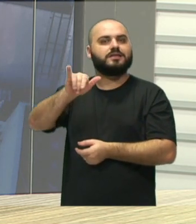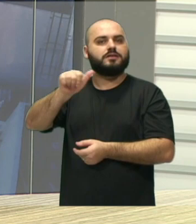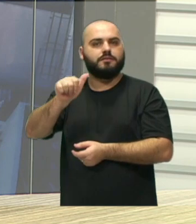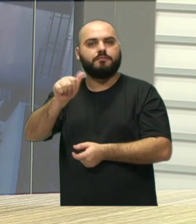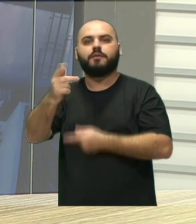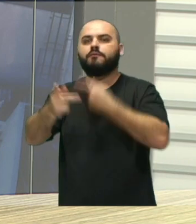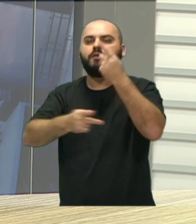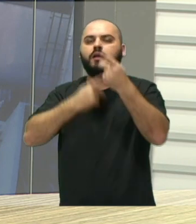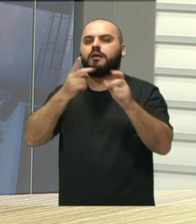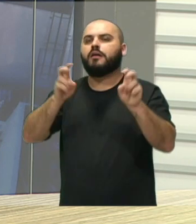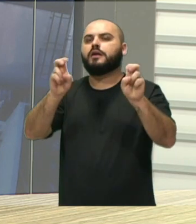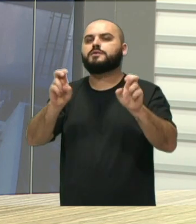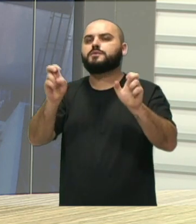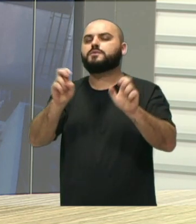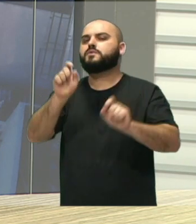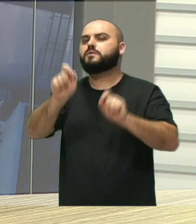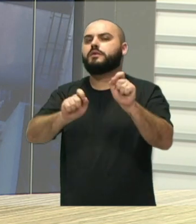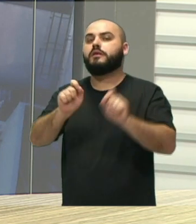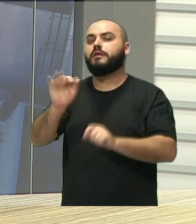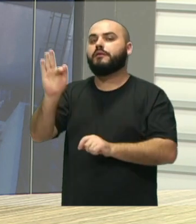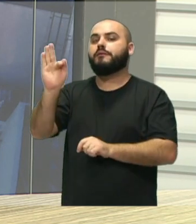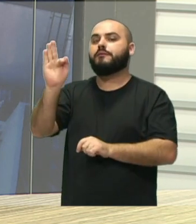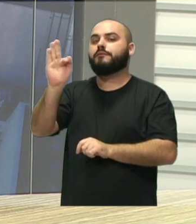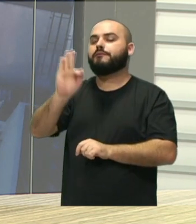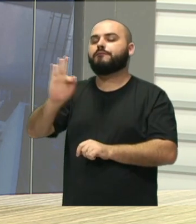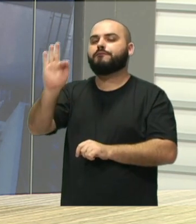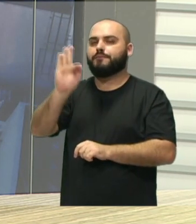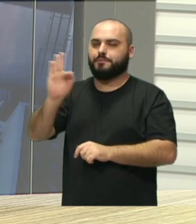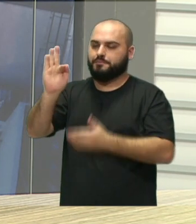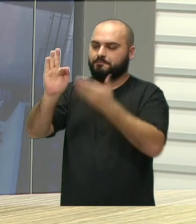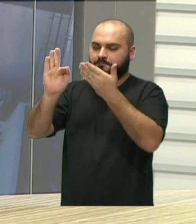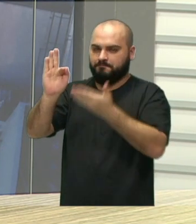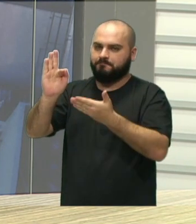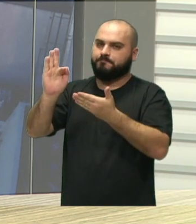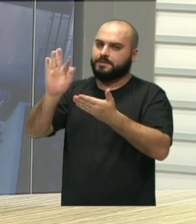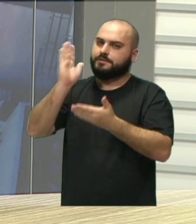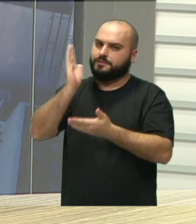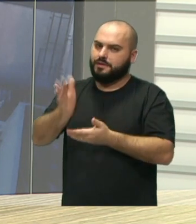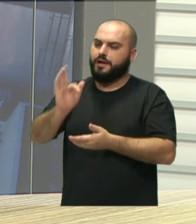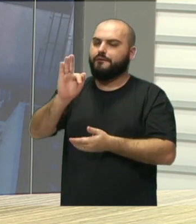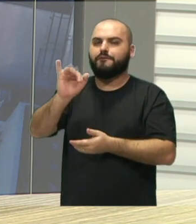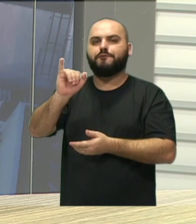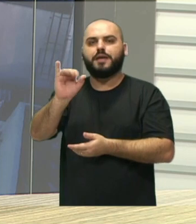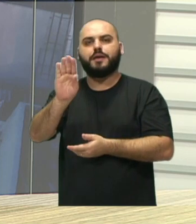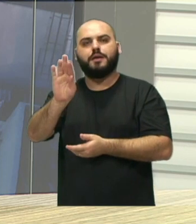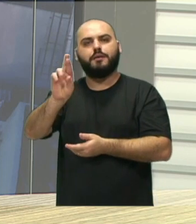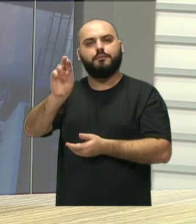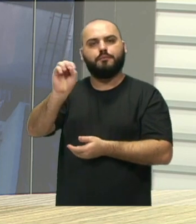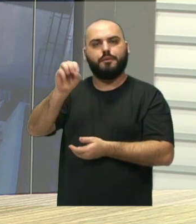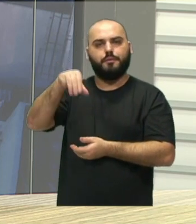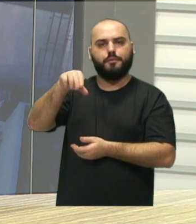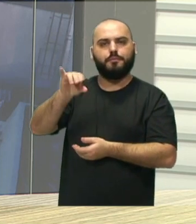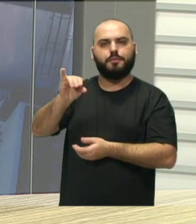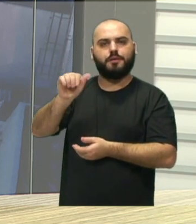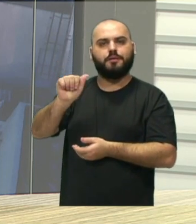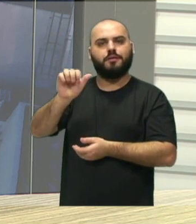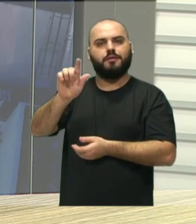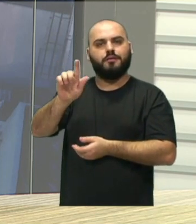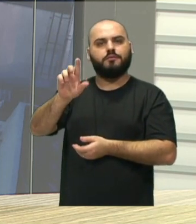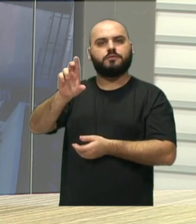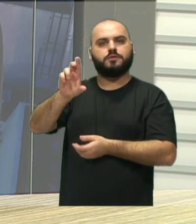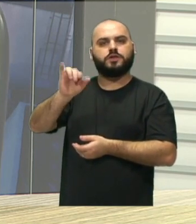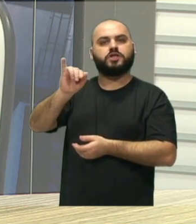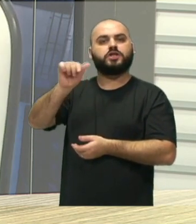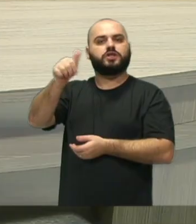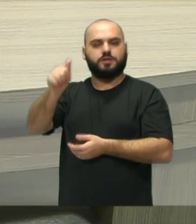sobre dor crônica, a conhecida fibromialgia, que no dia 12 de maio tem o Dia Mundial